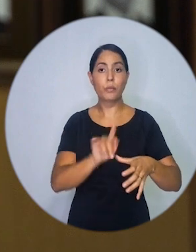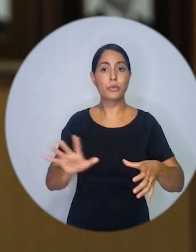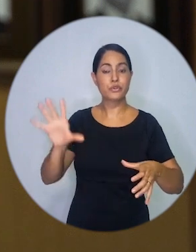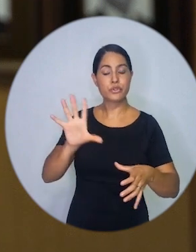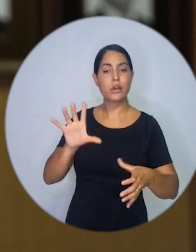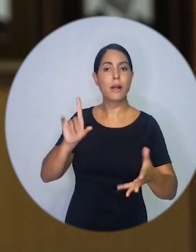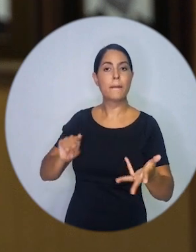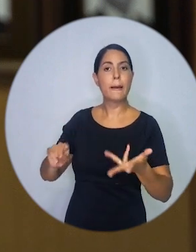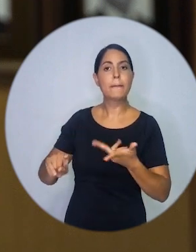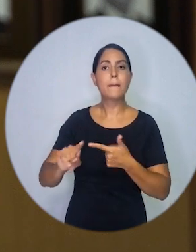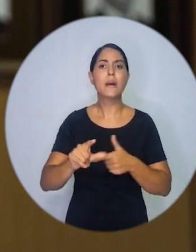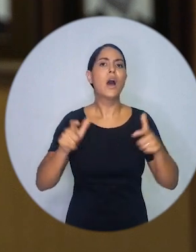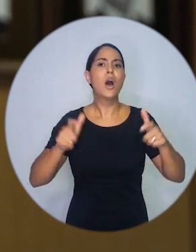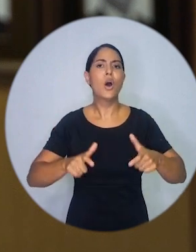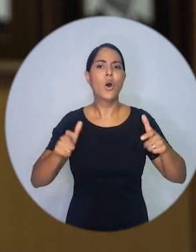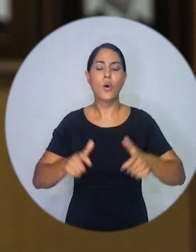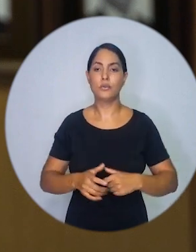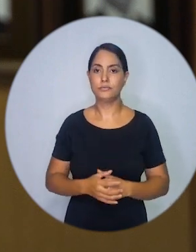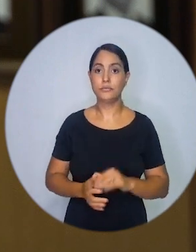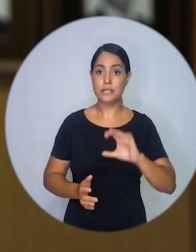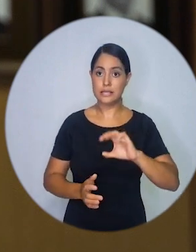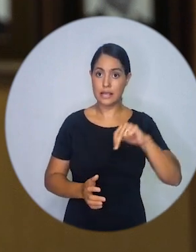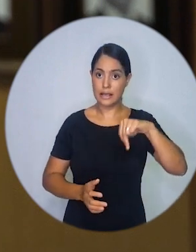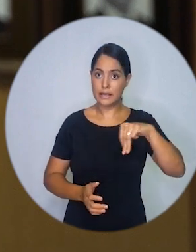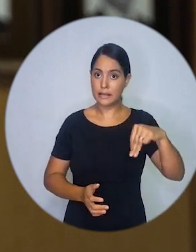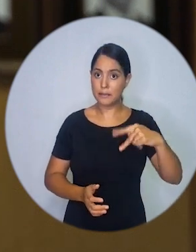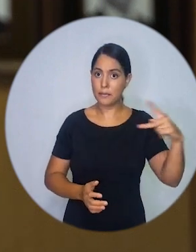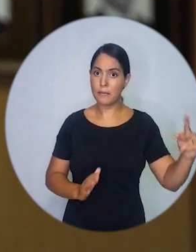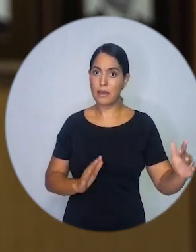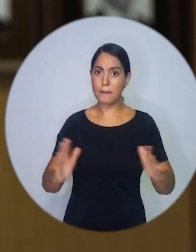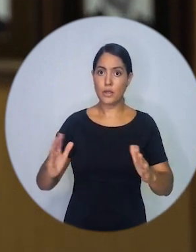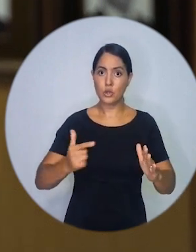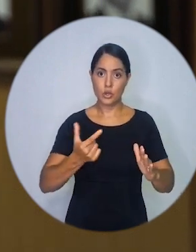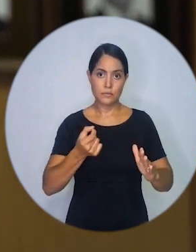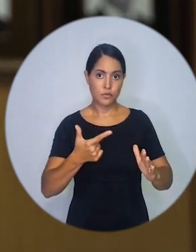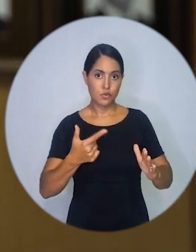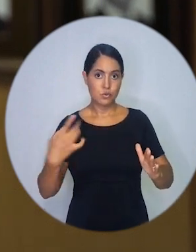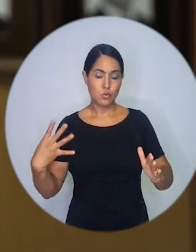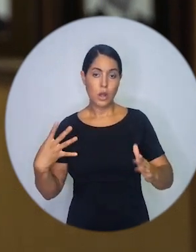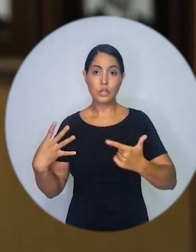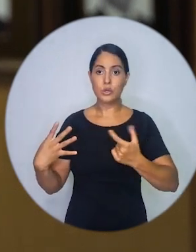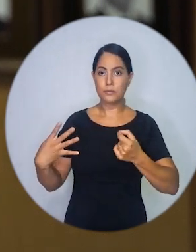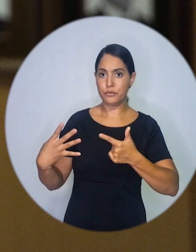os representantes da advocacia no Conselho Nacional do Ministério Público para o biênio